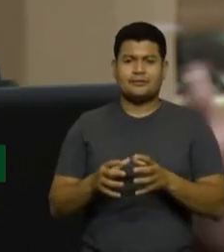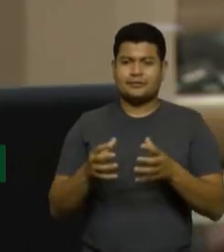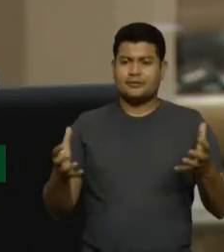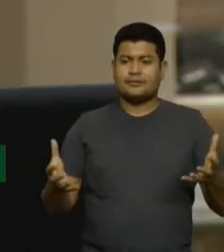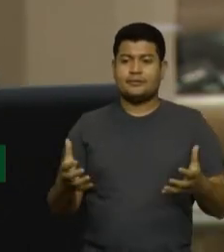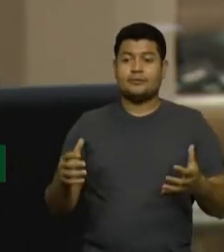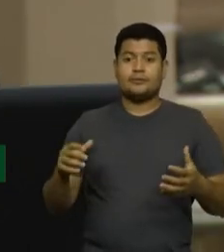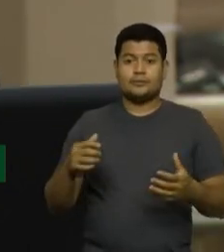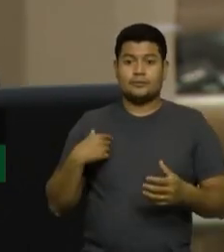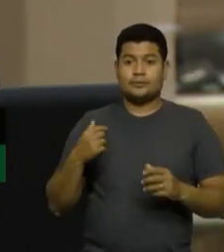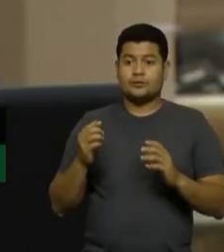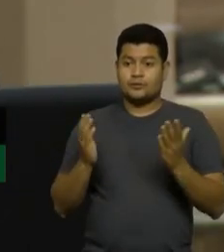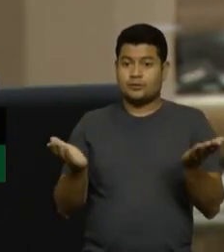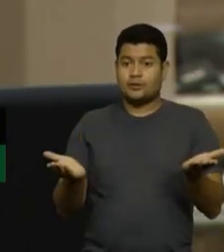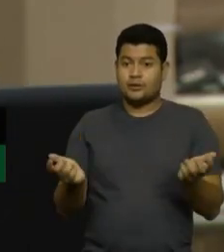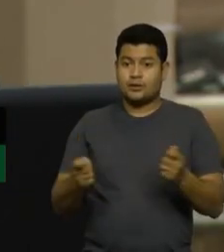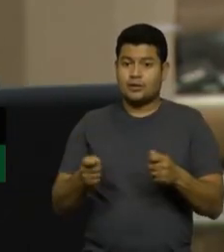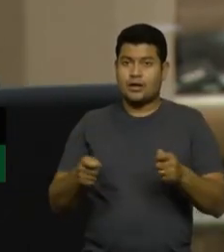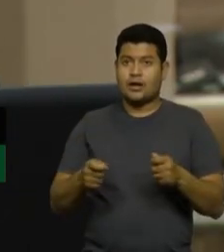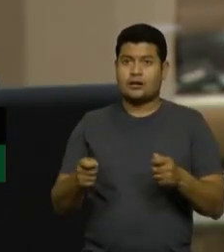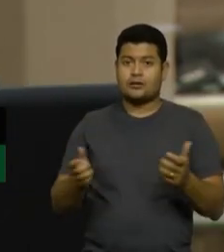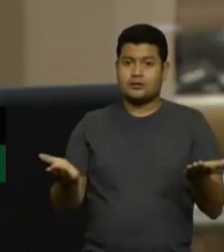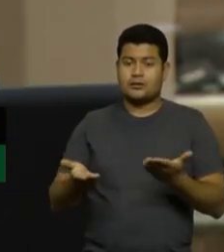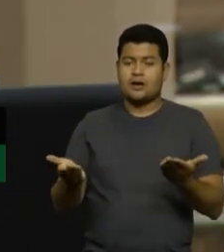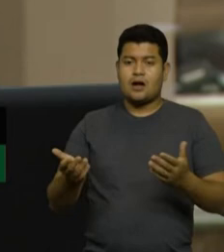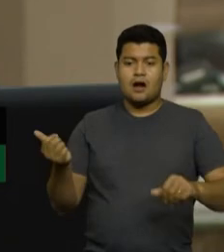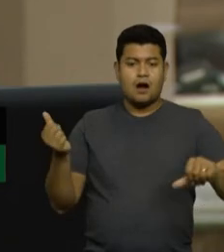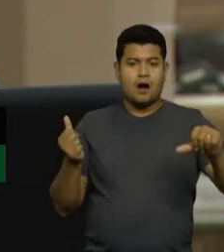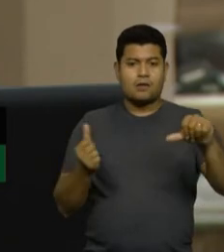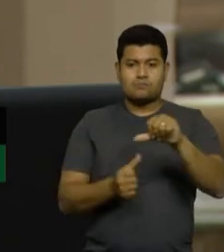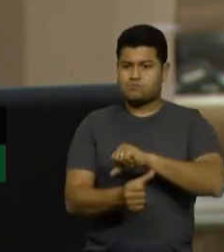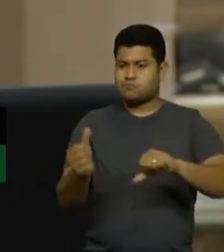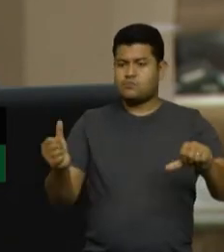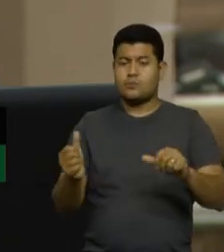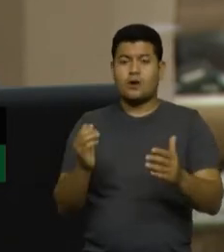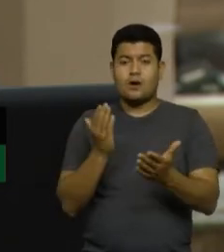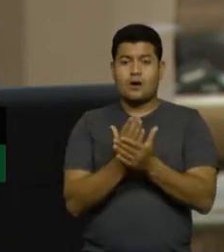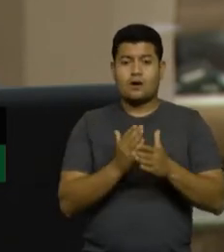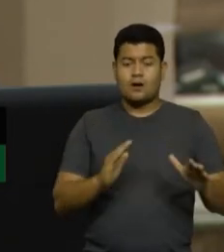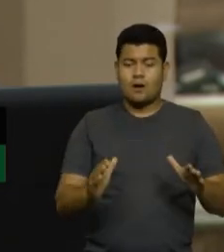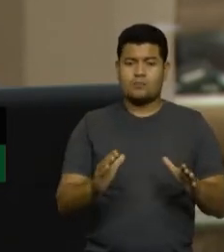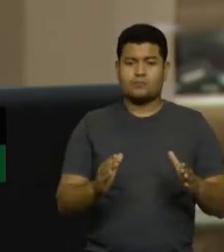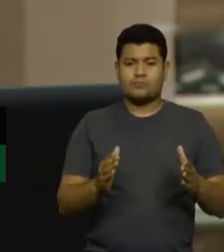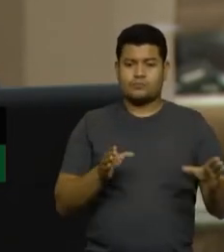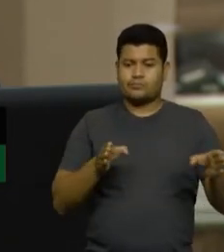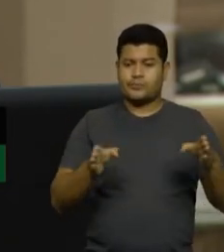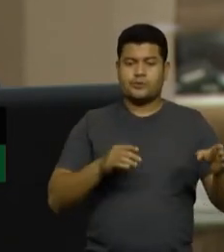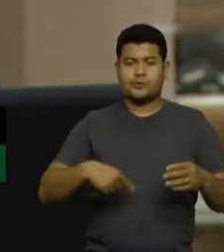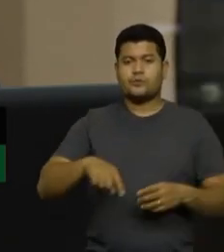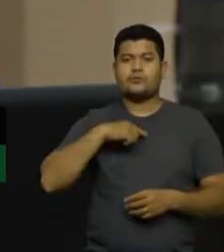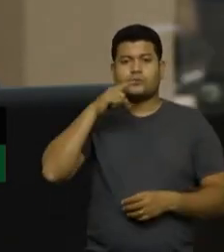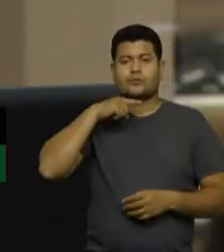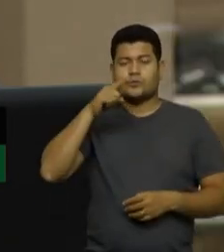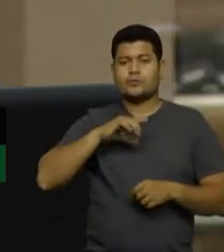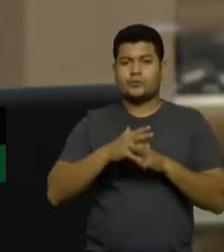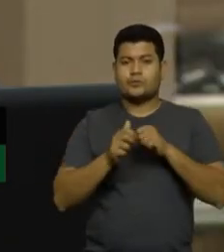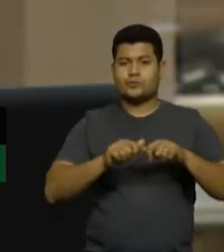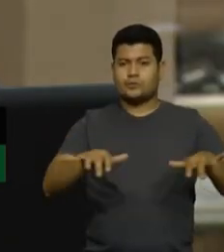nossa frente, já que viramos a página justamente desse período que não podíamos festejar, por pura falta de